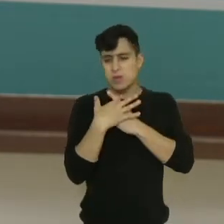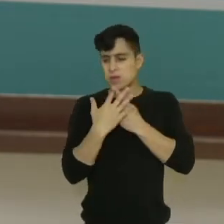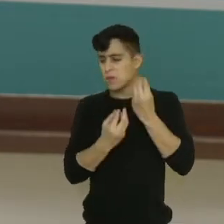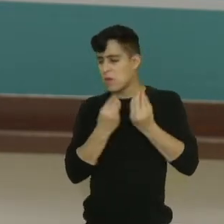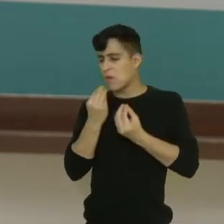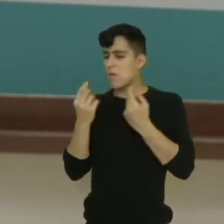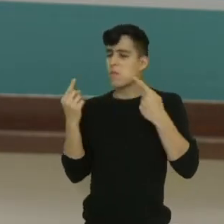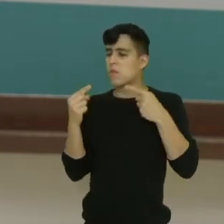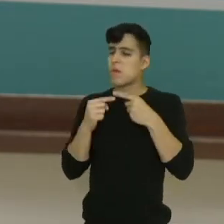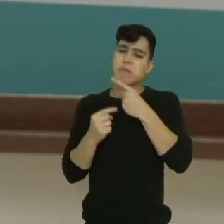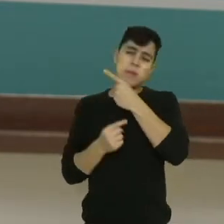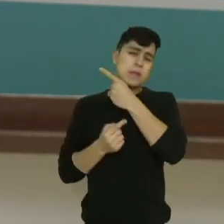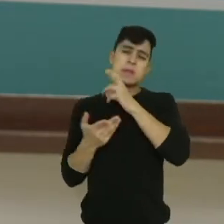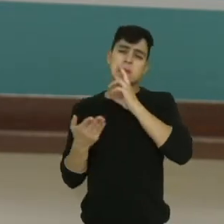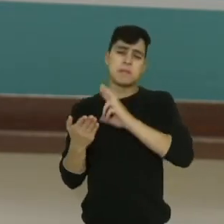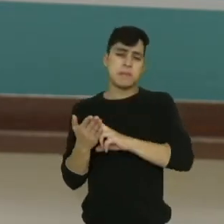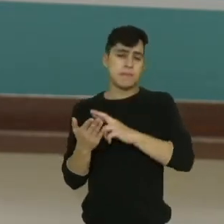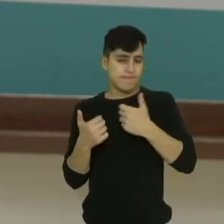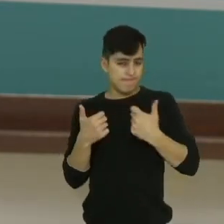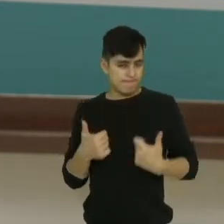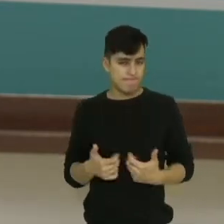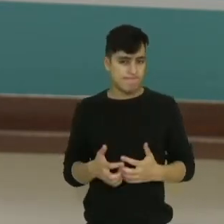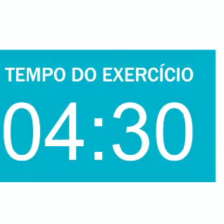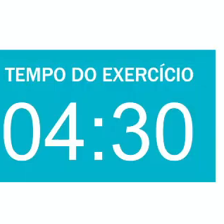pode falar a respeito? Volto já já.